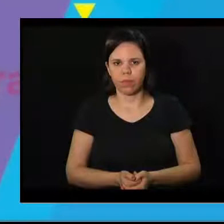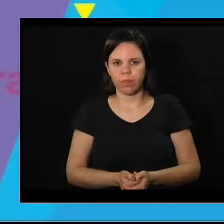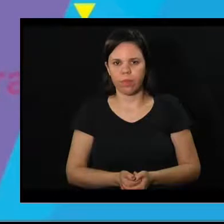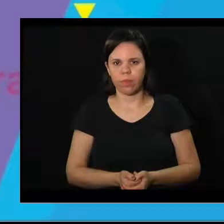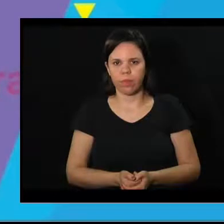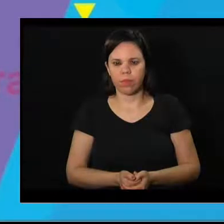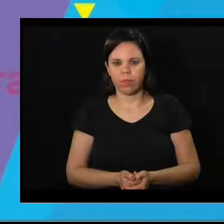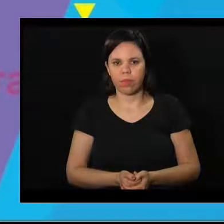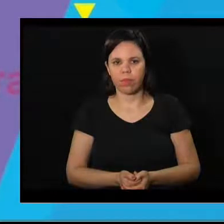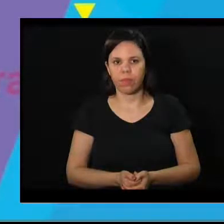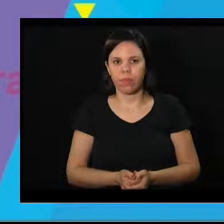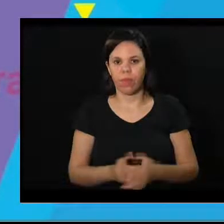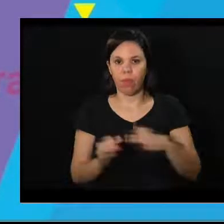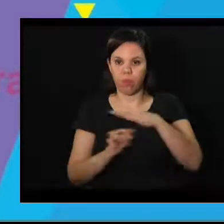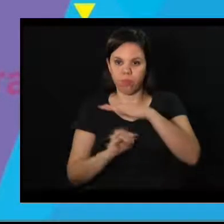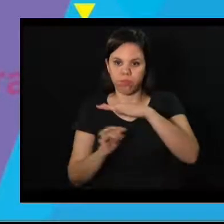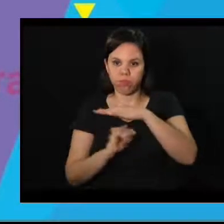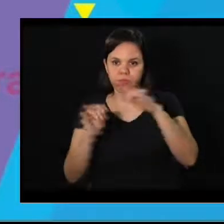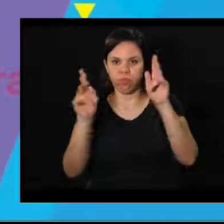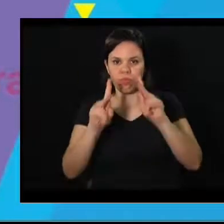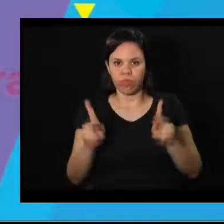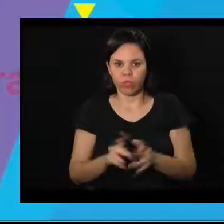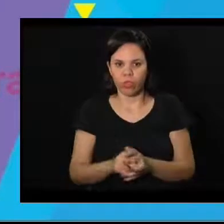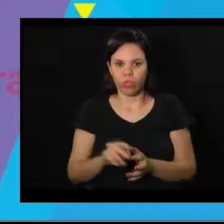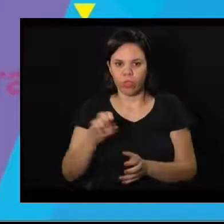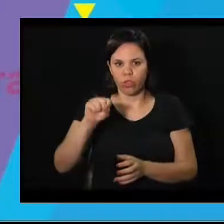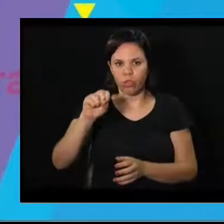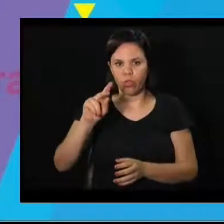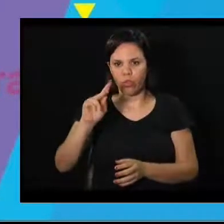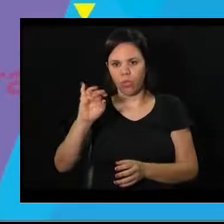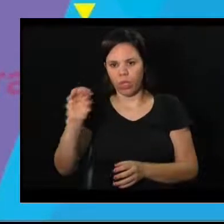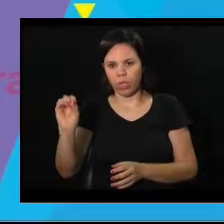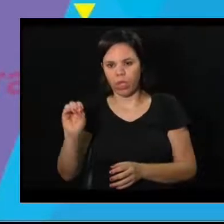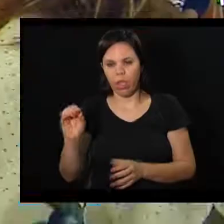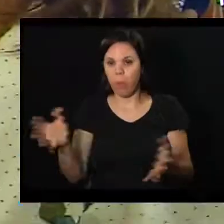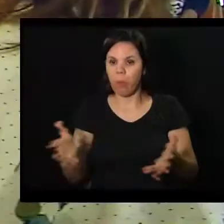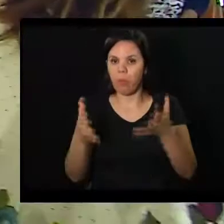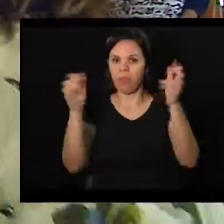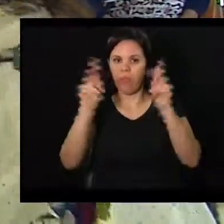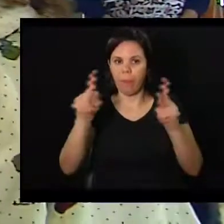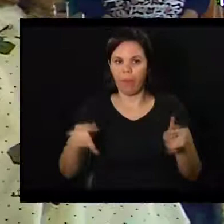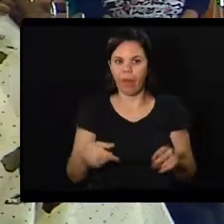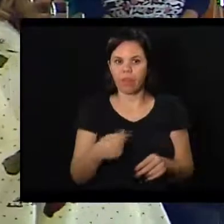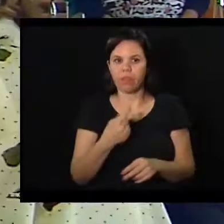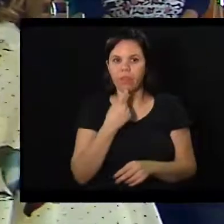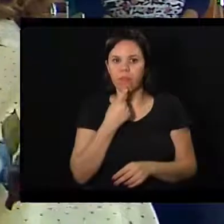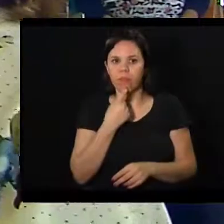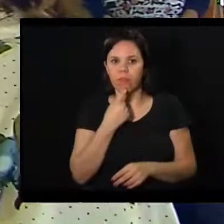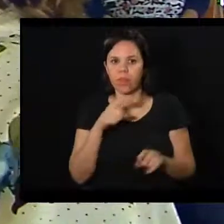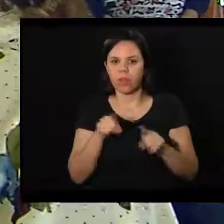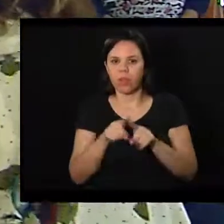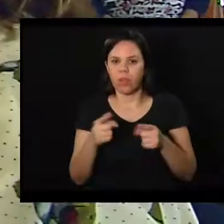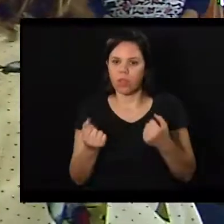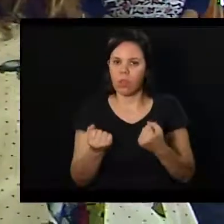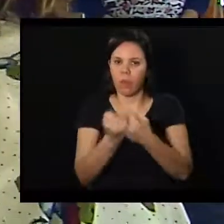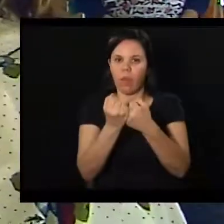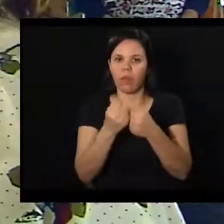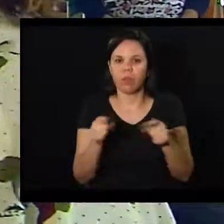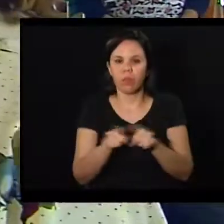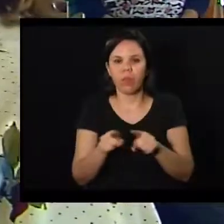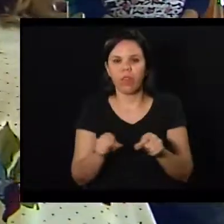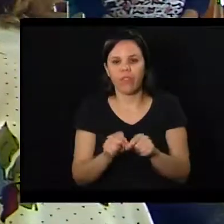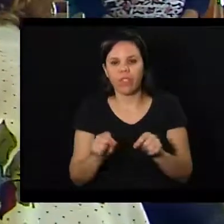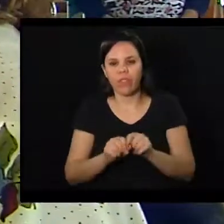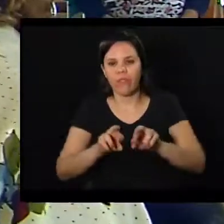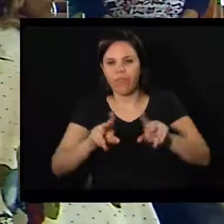A instituição Sukio Mahikari ajuda a promover a bandeira da paz em Campinas. Nós colaboramos fazendo o Okiomi, tanto